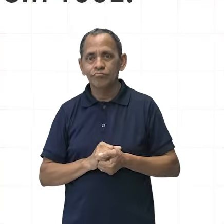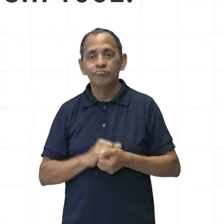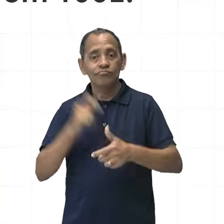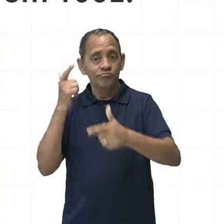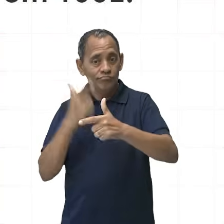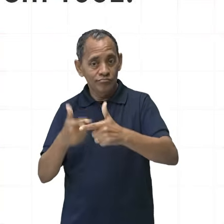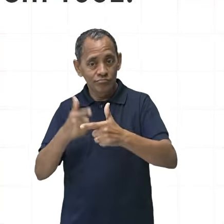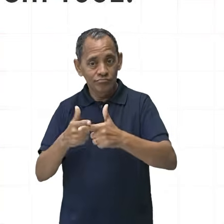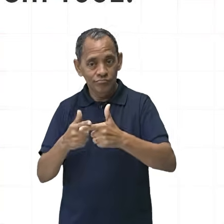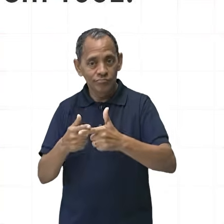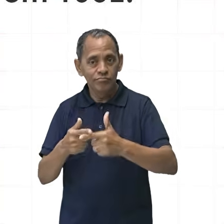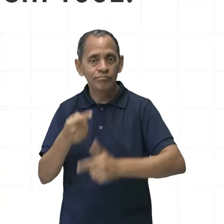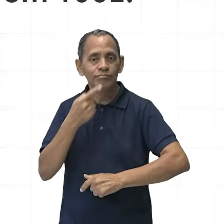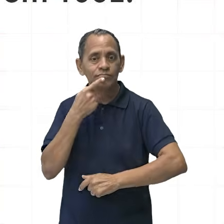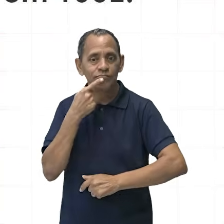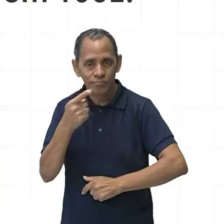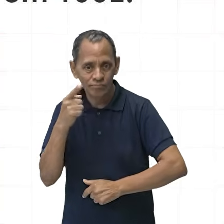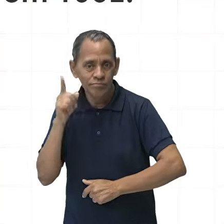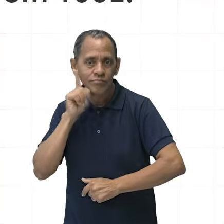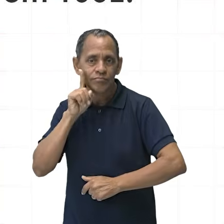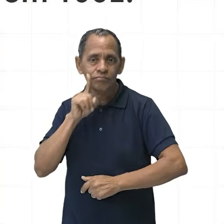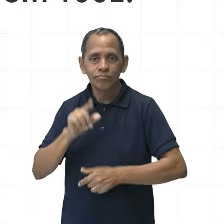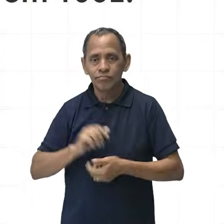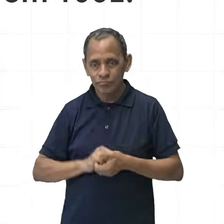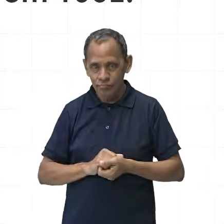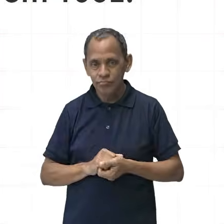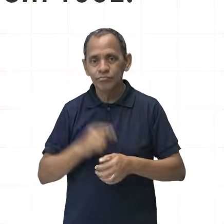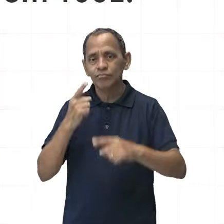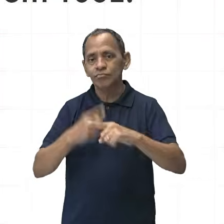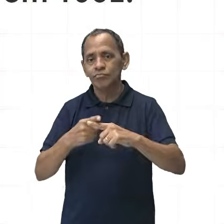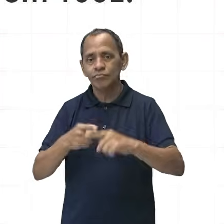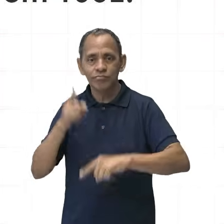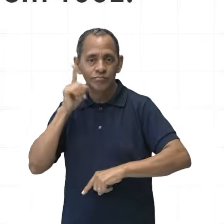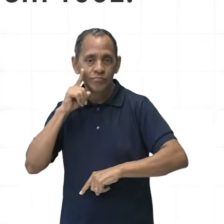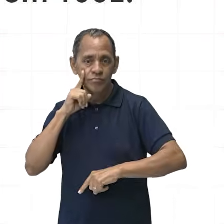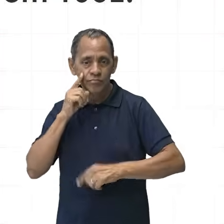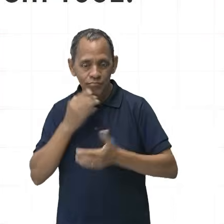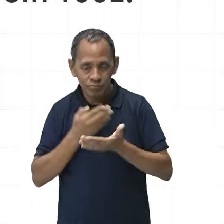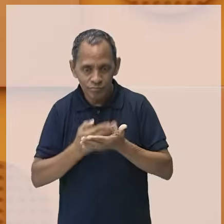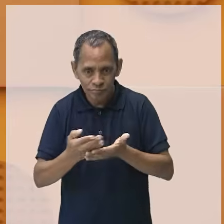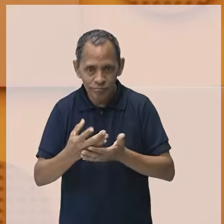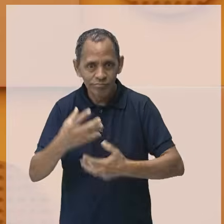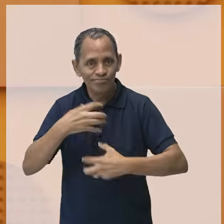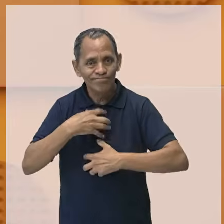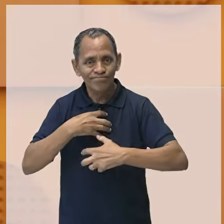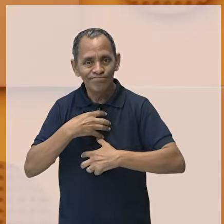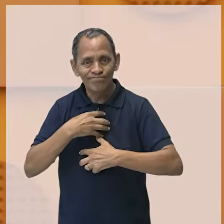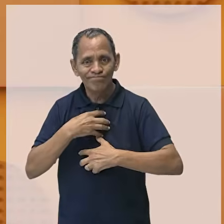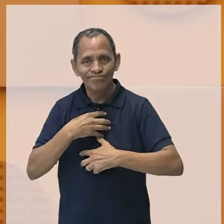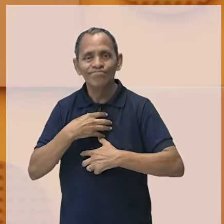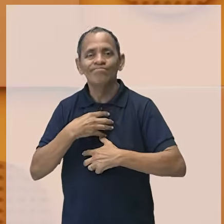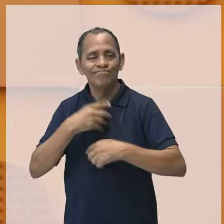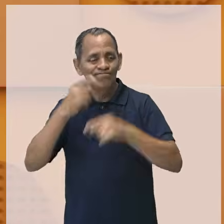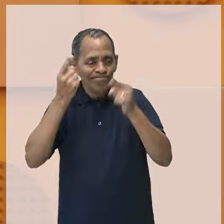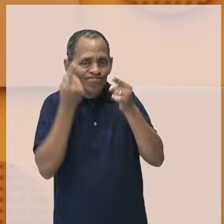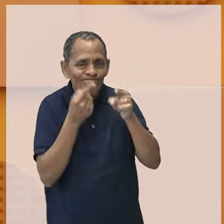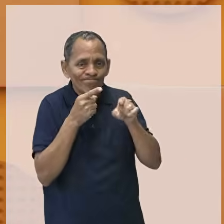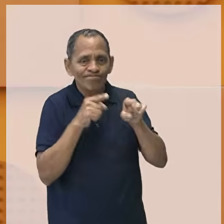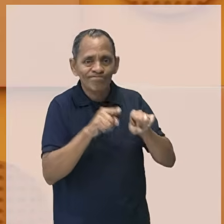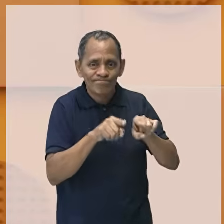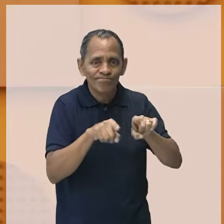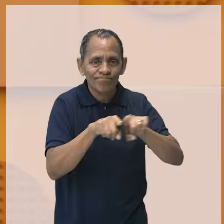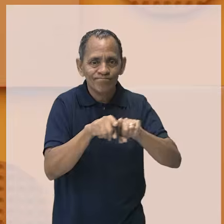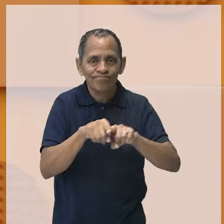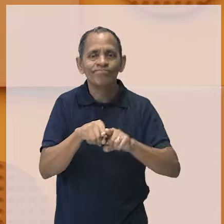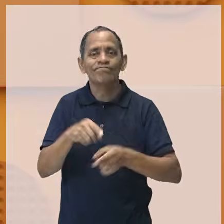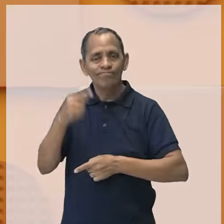Revolução Cubana, automaticamente tem ali, vamos dizer assim, uma tensão muito próxima com os Estados Unidos, até